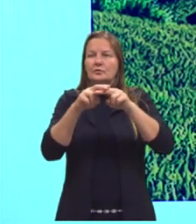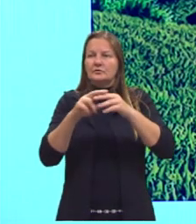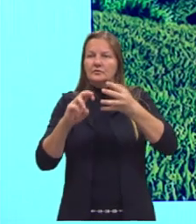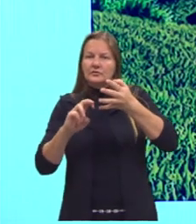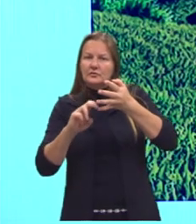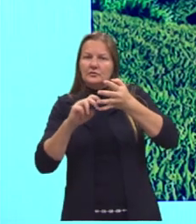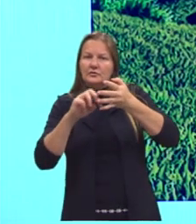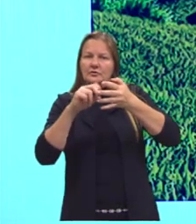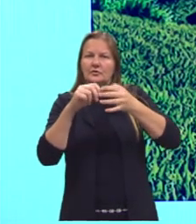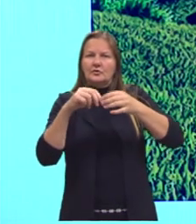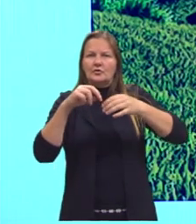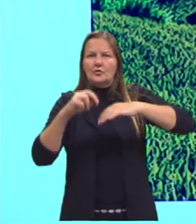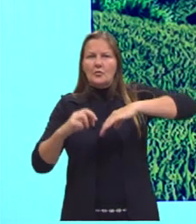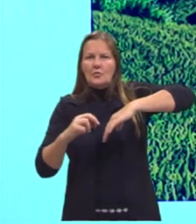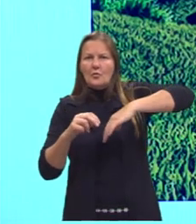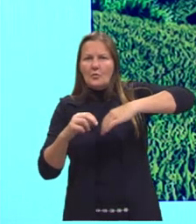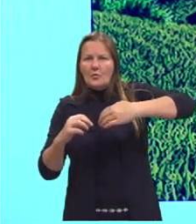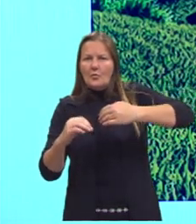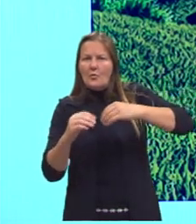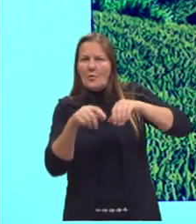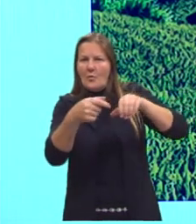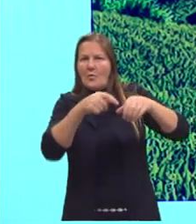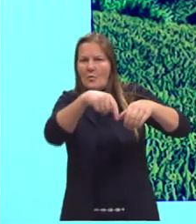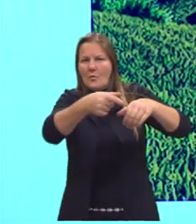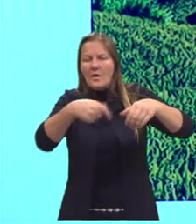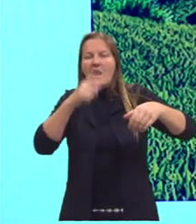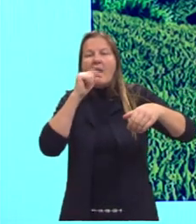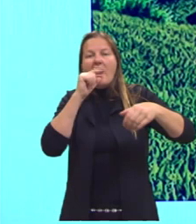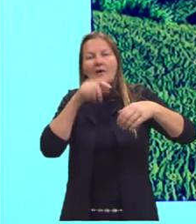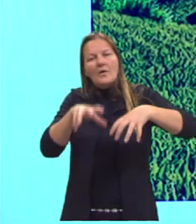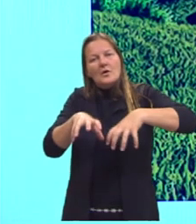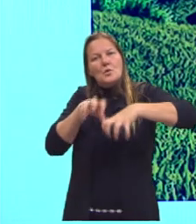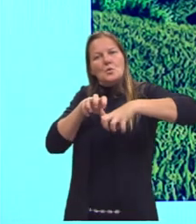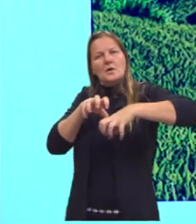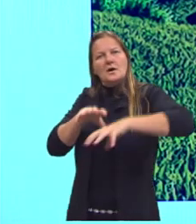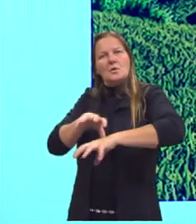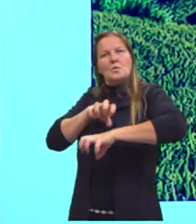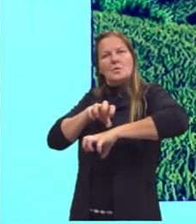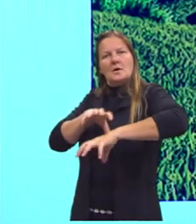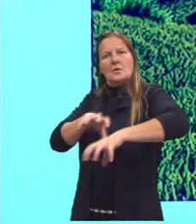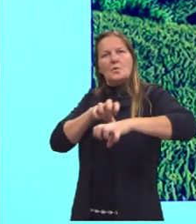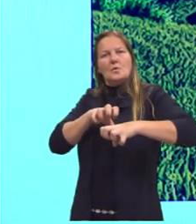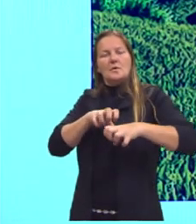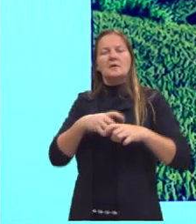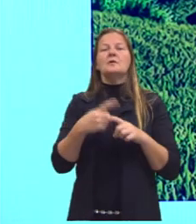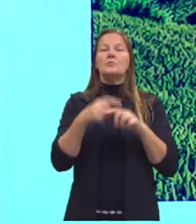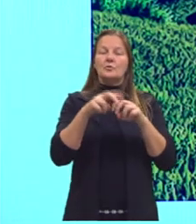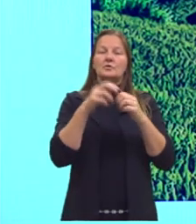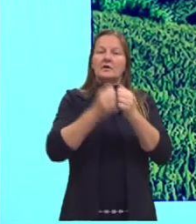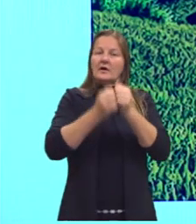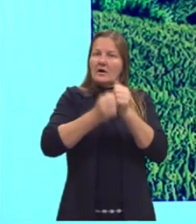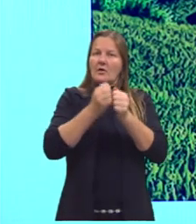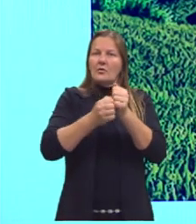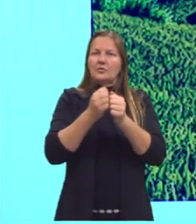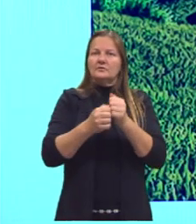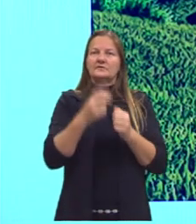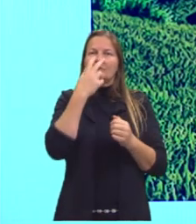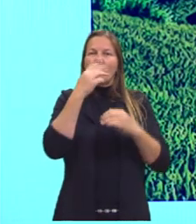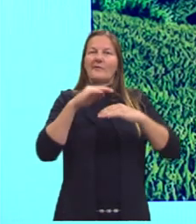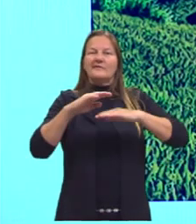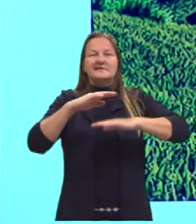Segura uma água e ao reter a água também eu consigo fazer o plantio do Arroz ó fica bem parece que colocaram